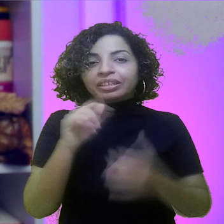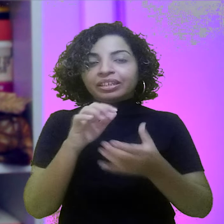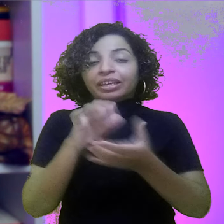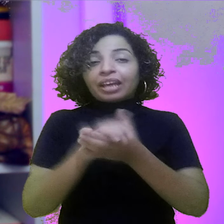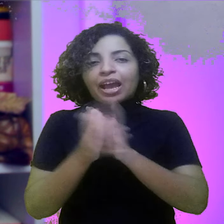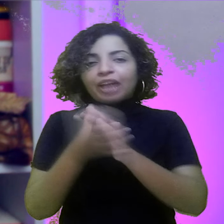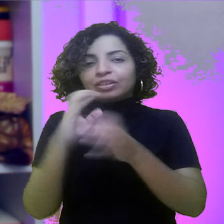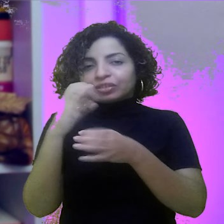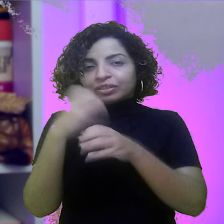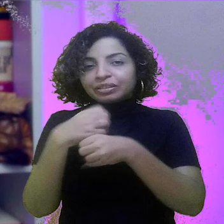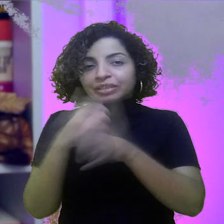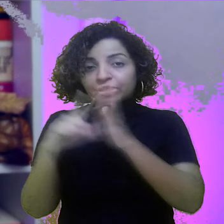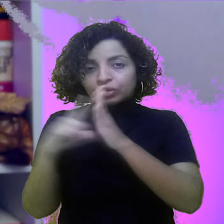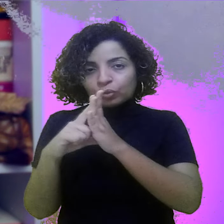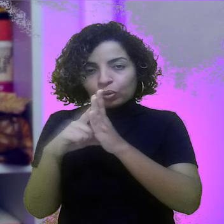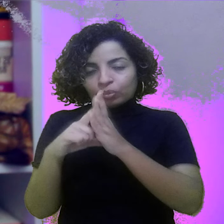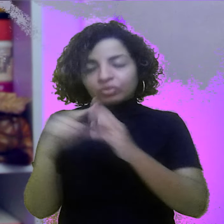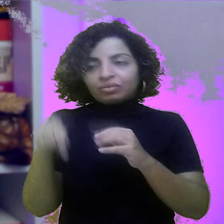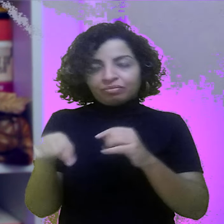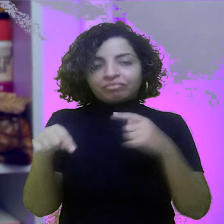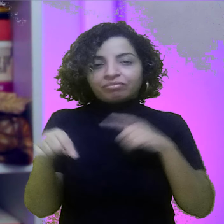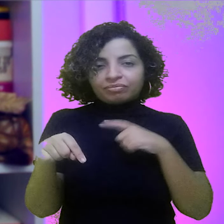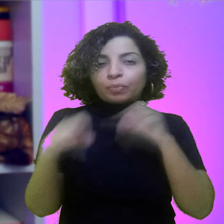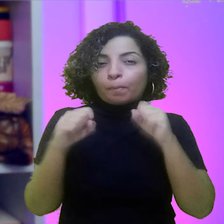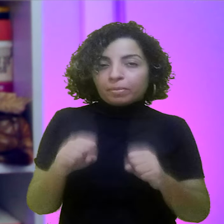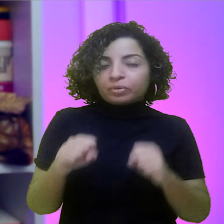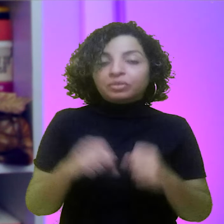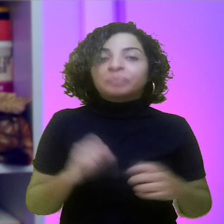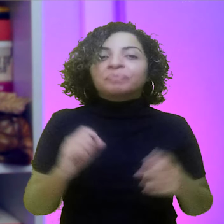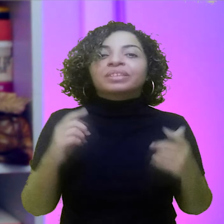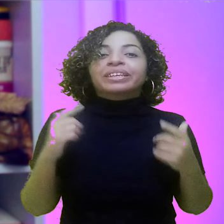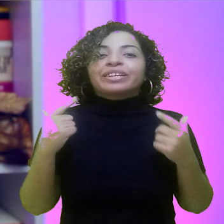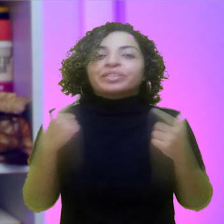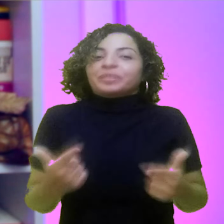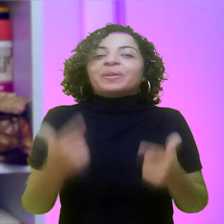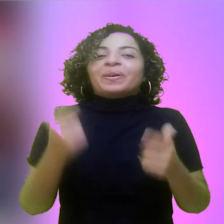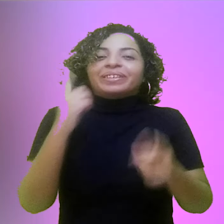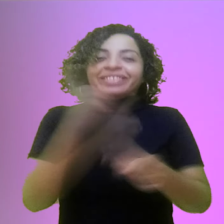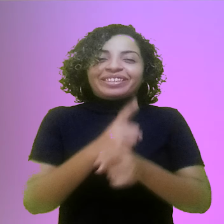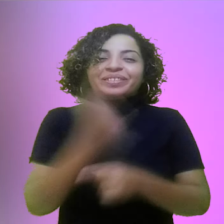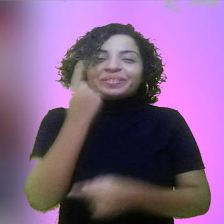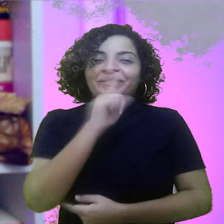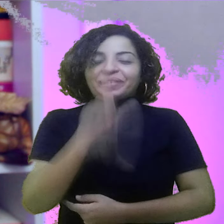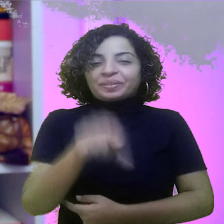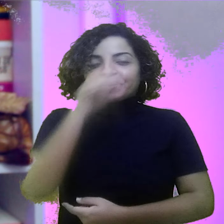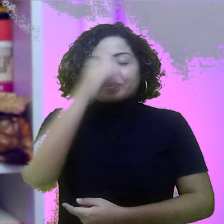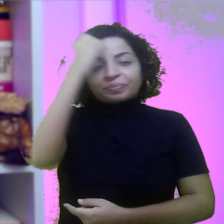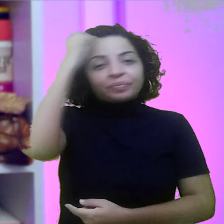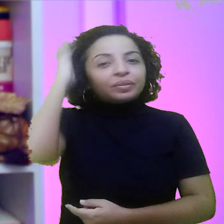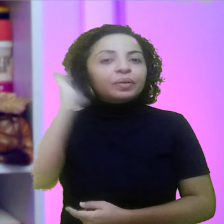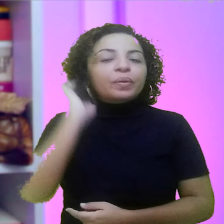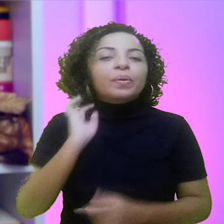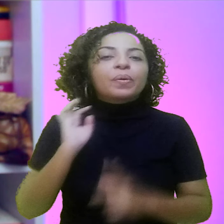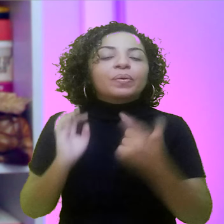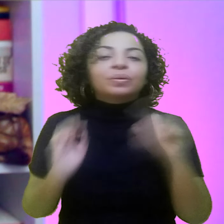E muito legal ter catado essas duas joias aqui nos sebos. Outro livro que eu encontrei